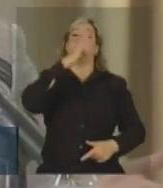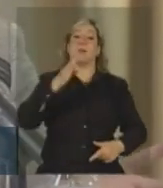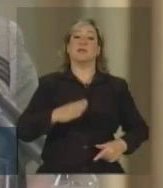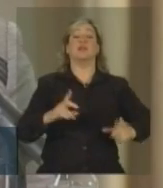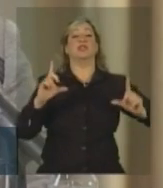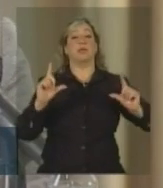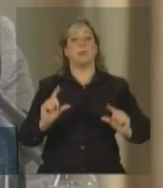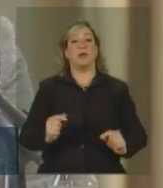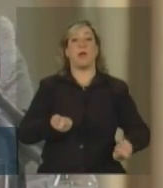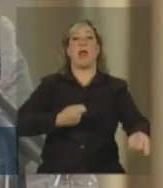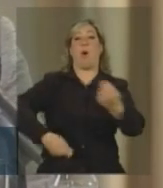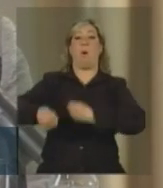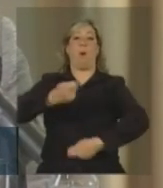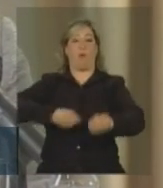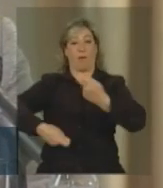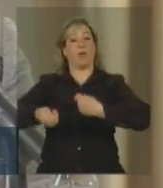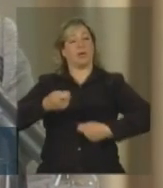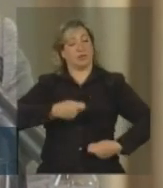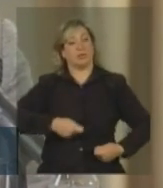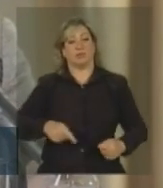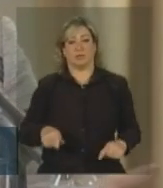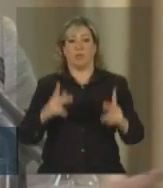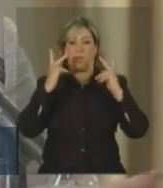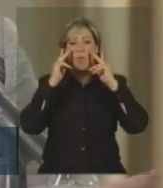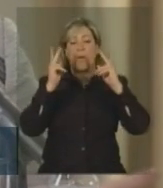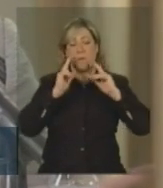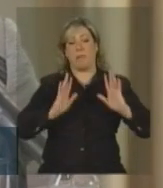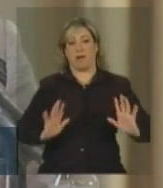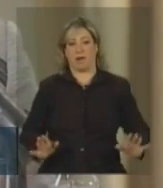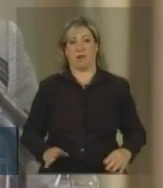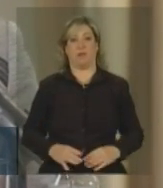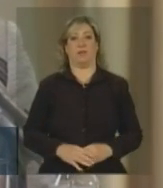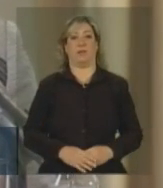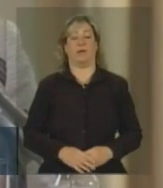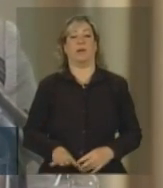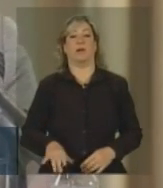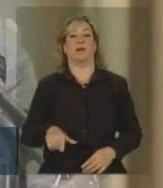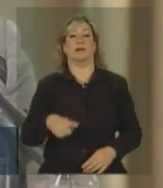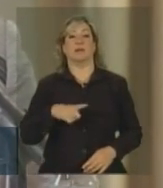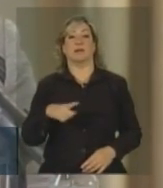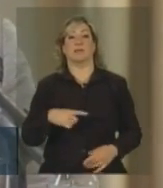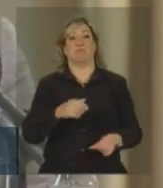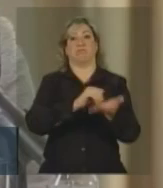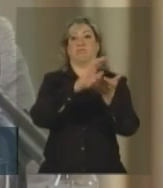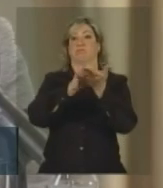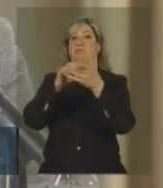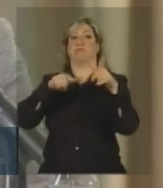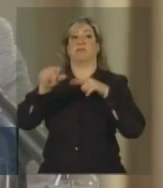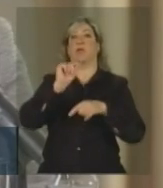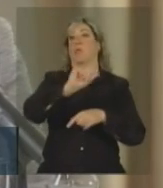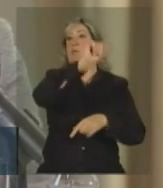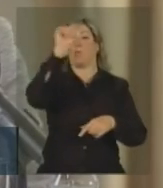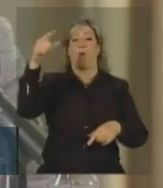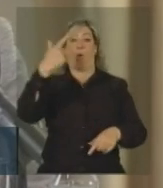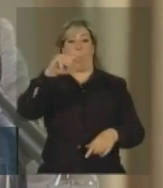diminuem o tamanho dos seus mercados, na medida que há desemprego, na medida que há